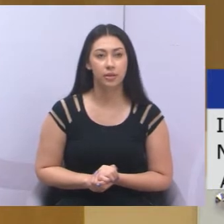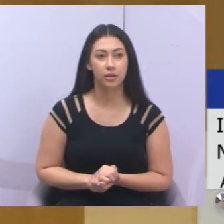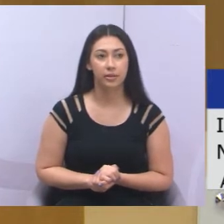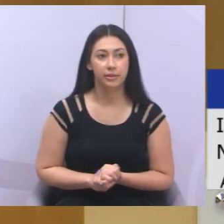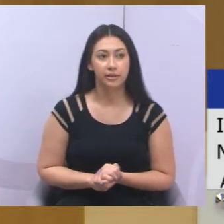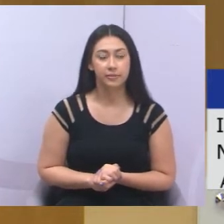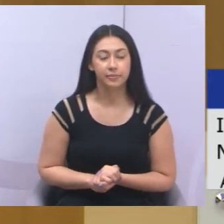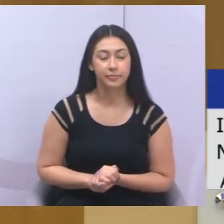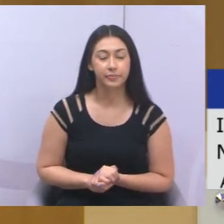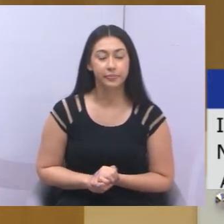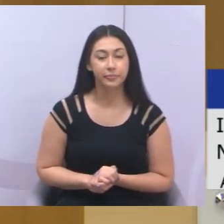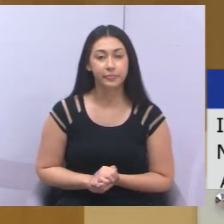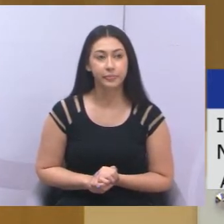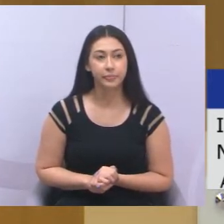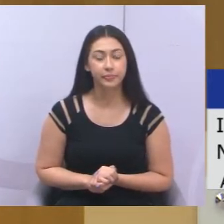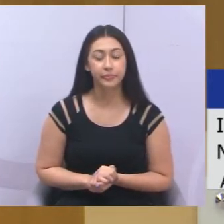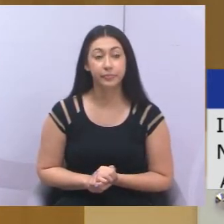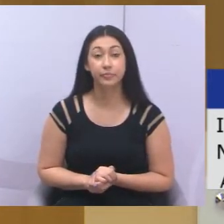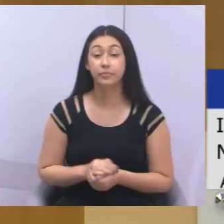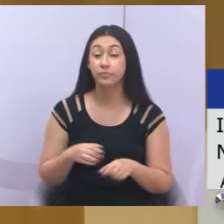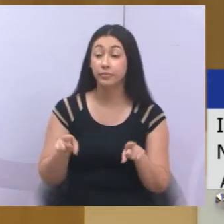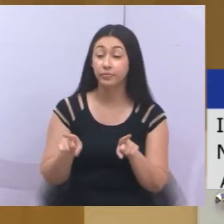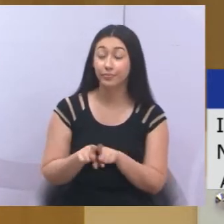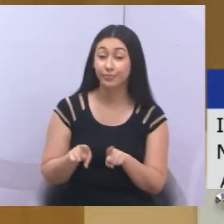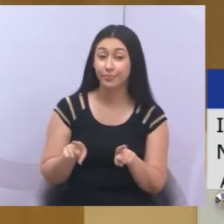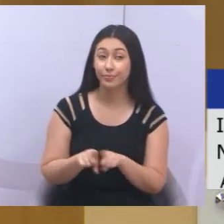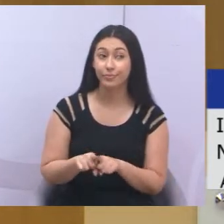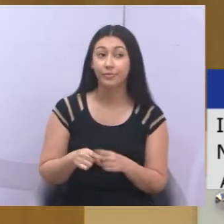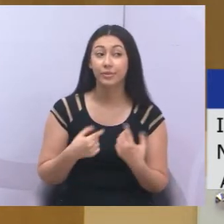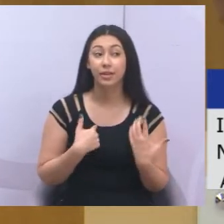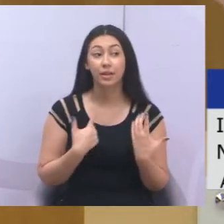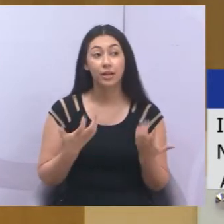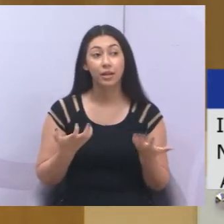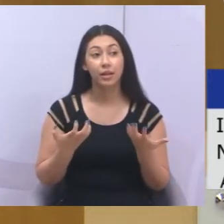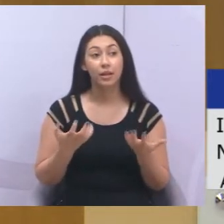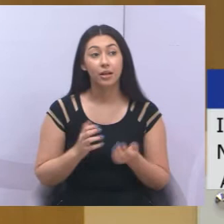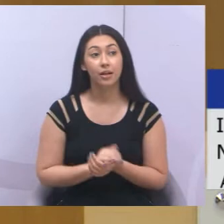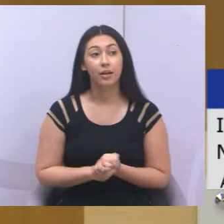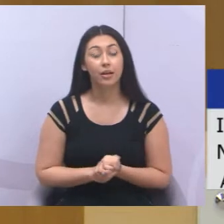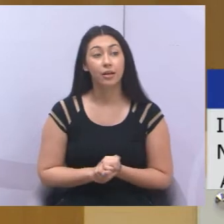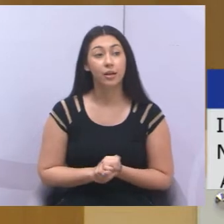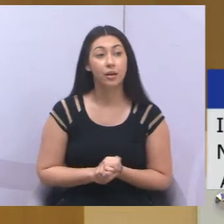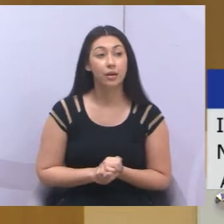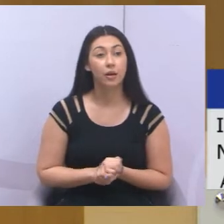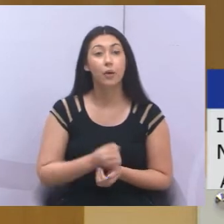Tempo. E também desejar